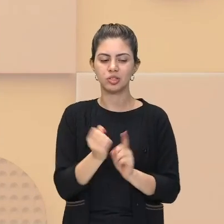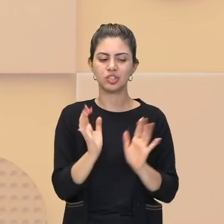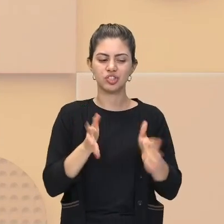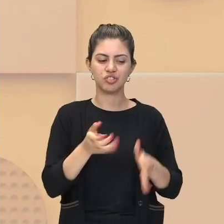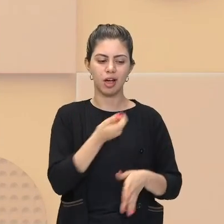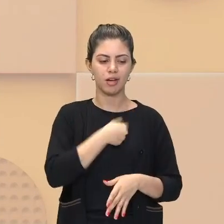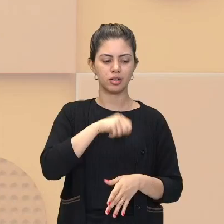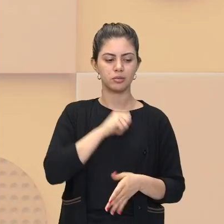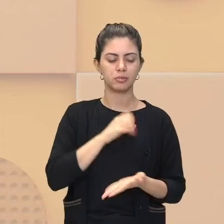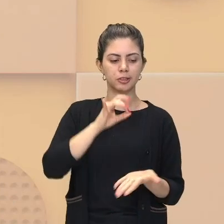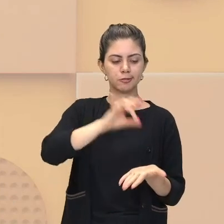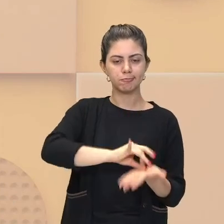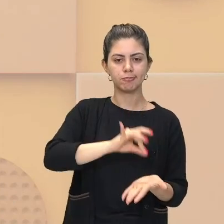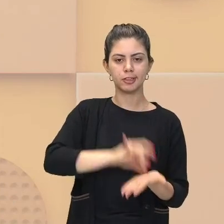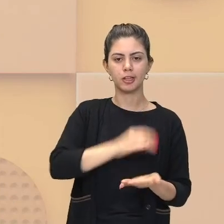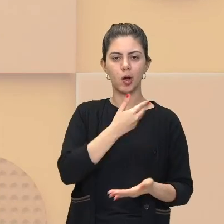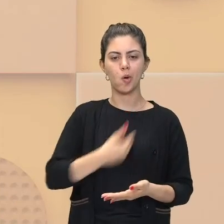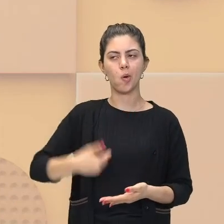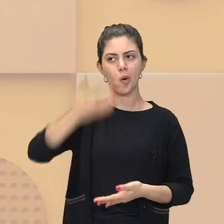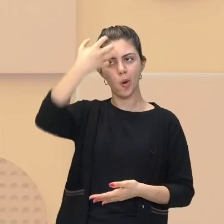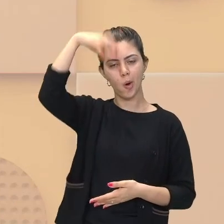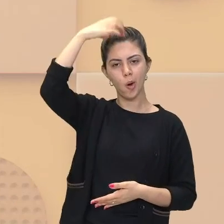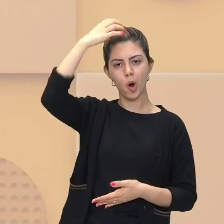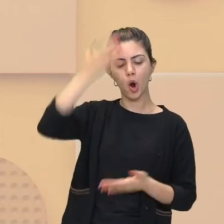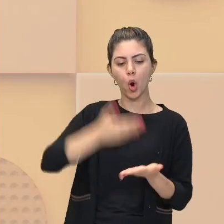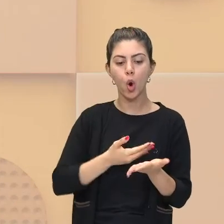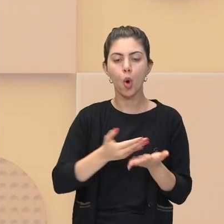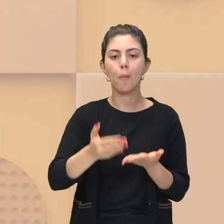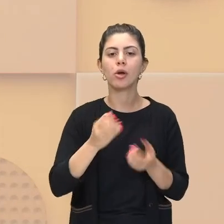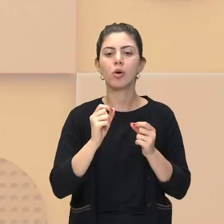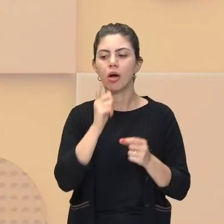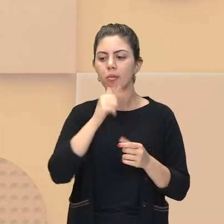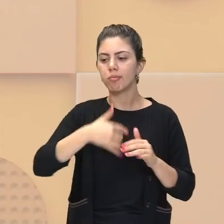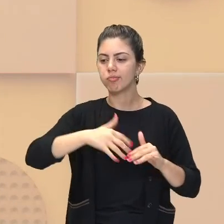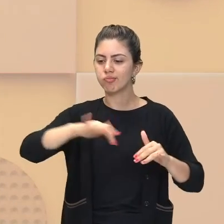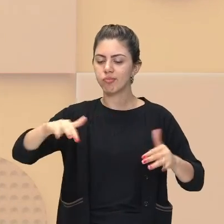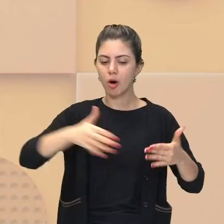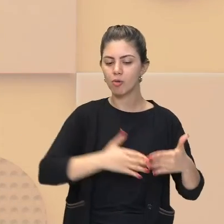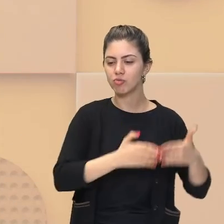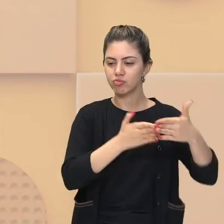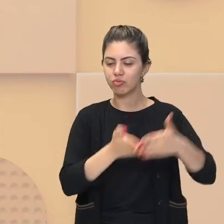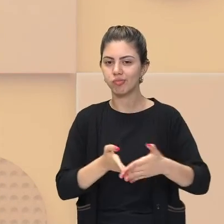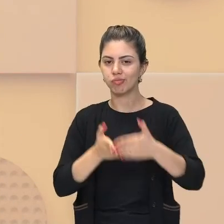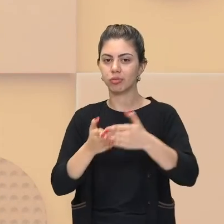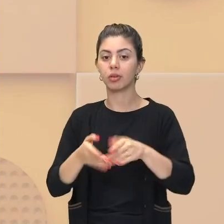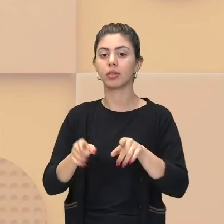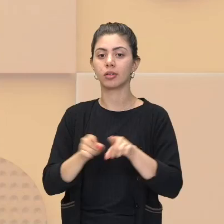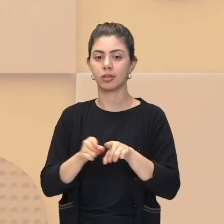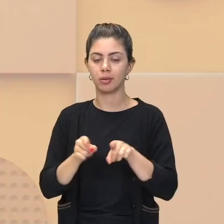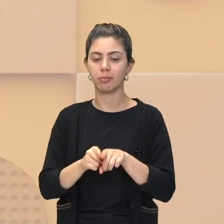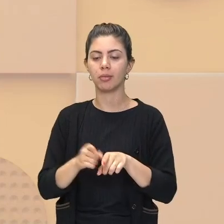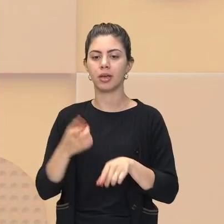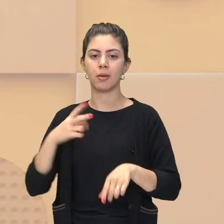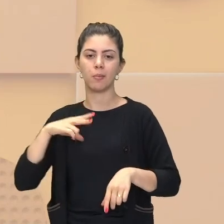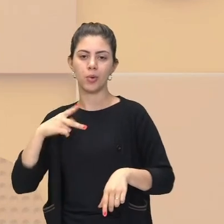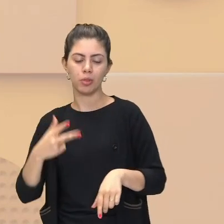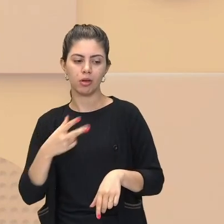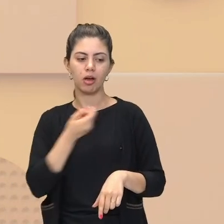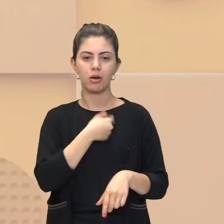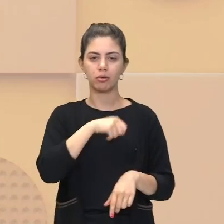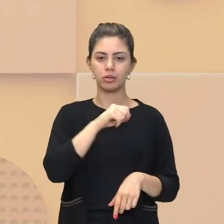solidificada, ele inicia o processo das grandes navegações e em seguida vem a Espanha com este processo. Então, ela